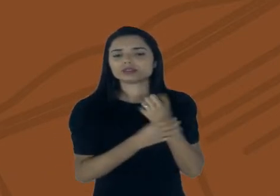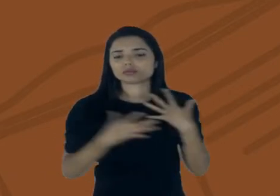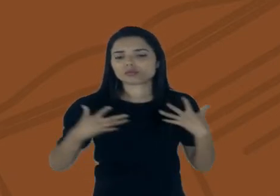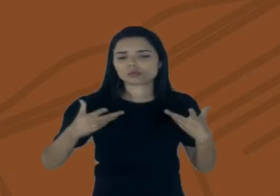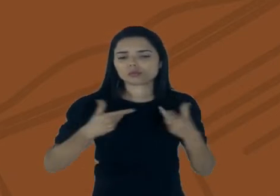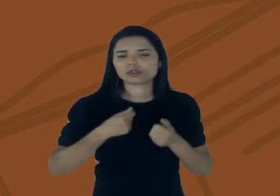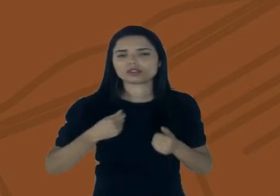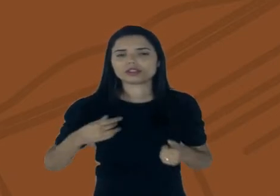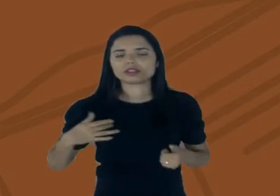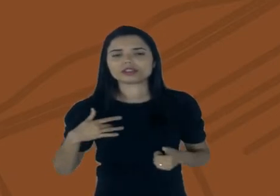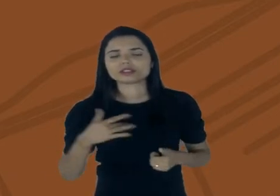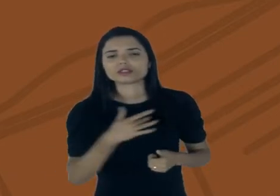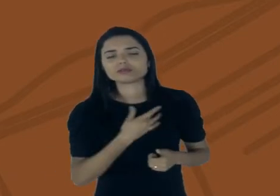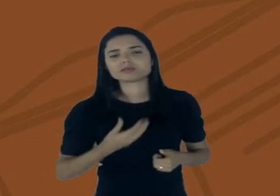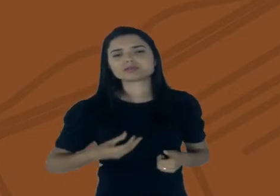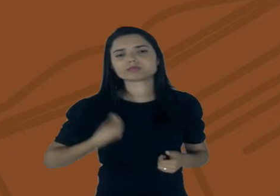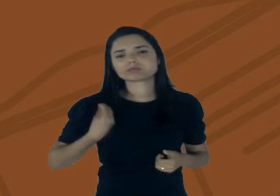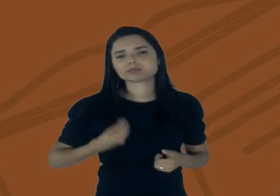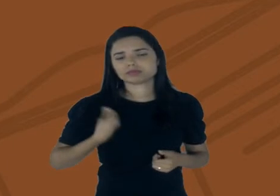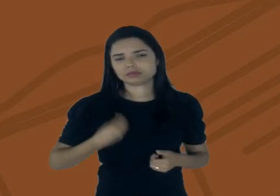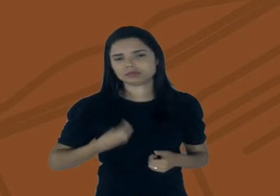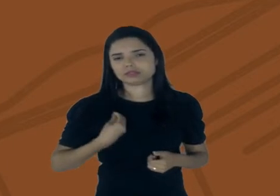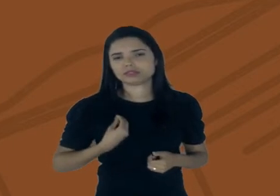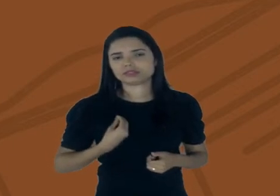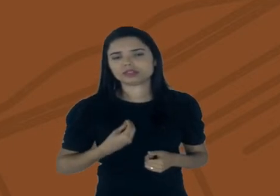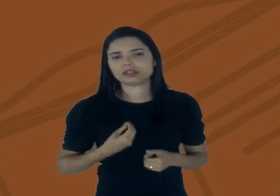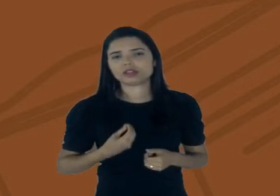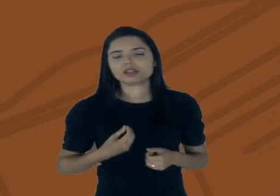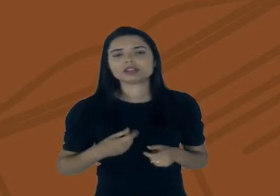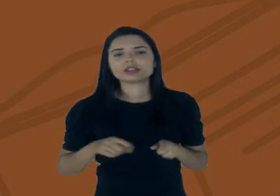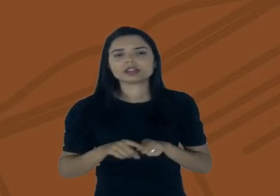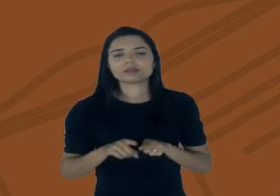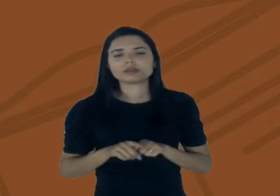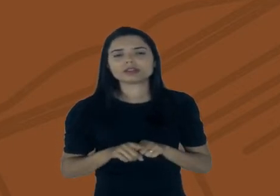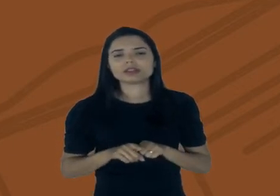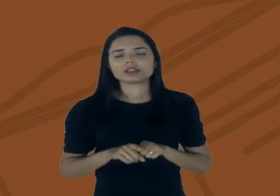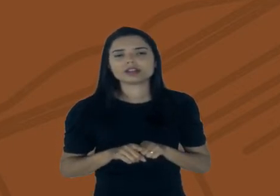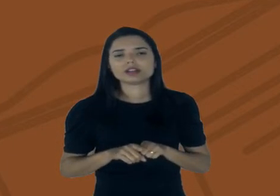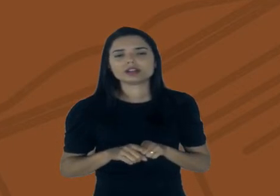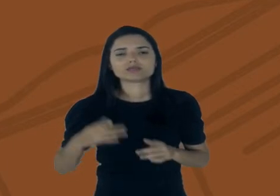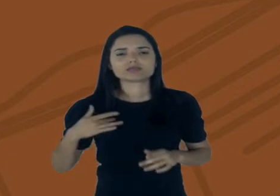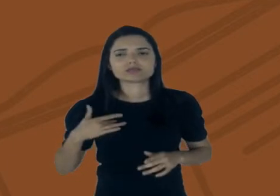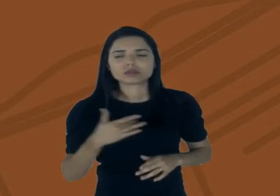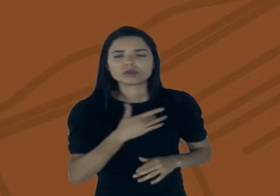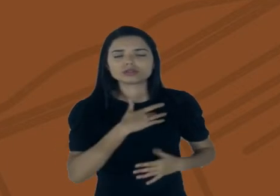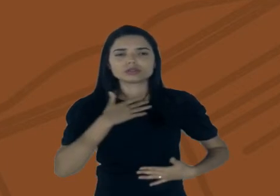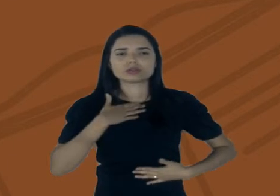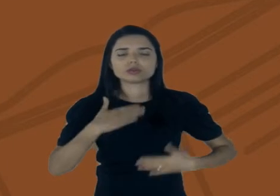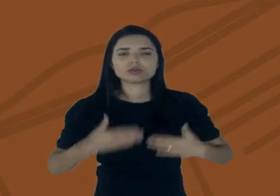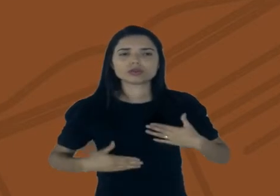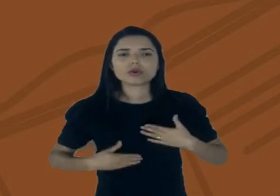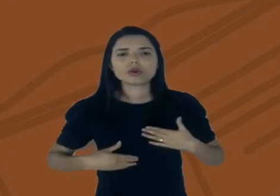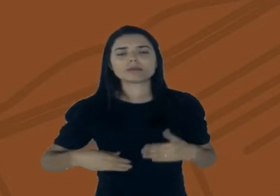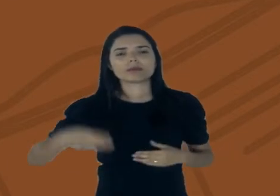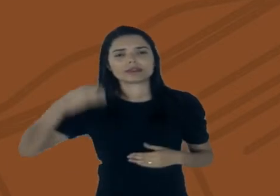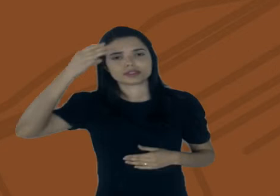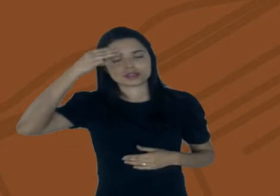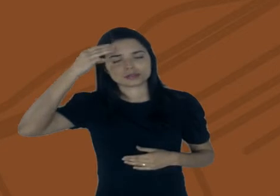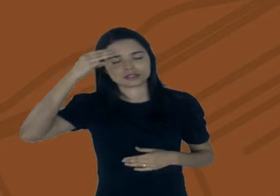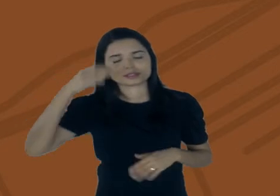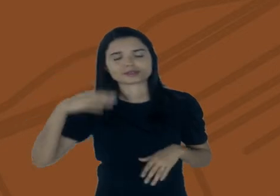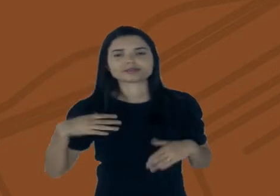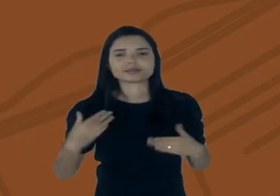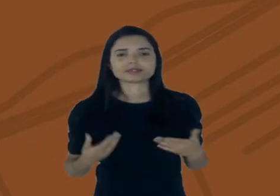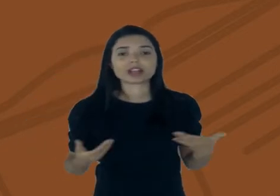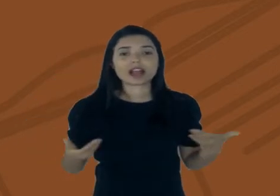de saúde mental, mas também da nossa condição de saúde fisiológica, ok? E partimos então para o